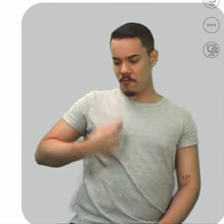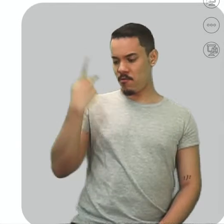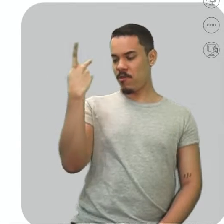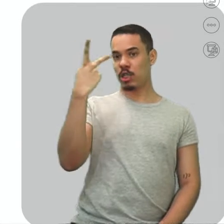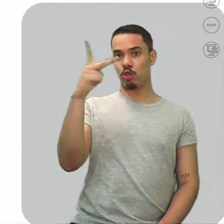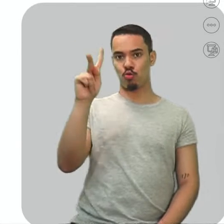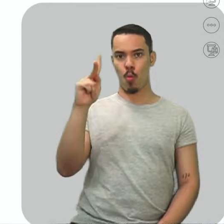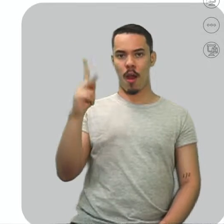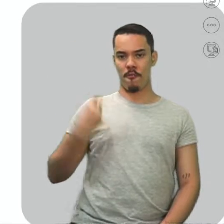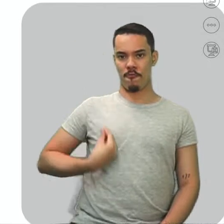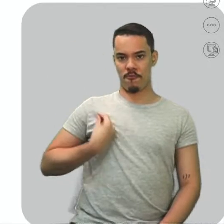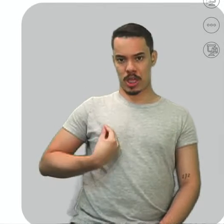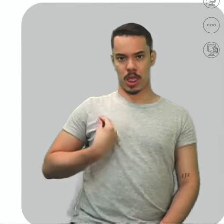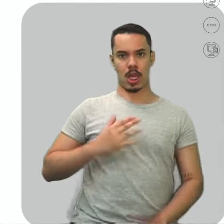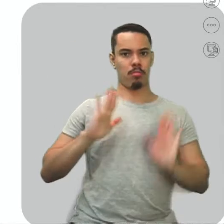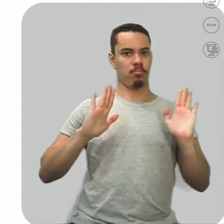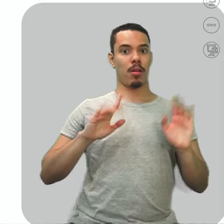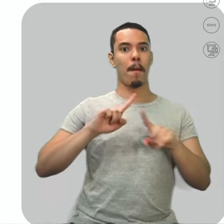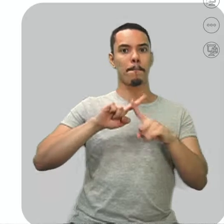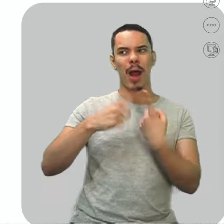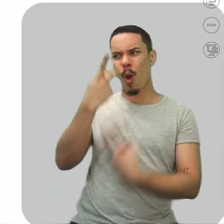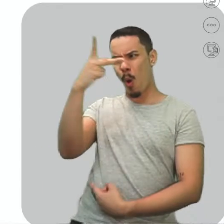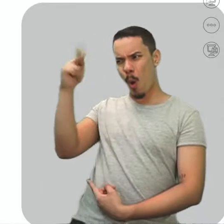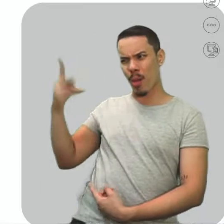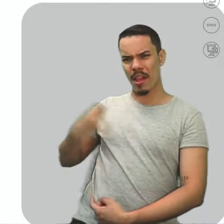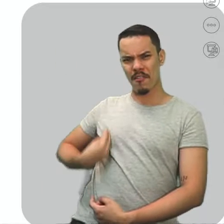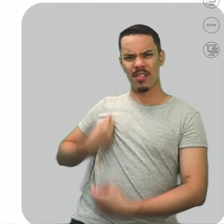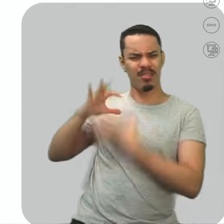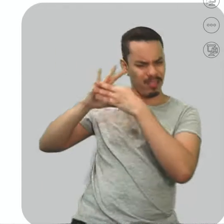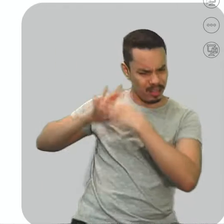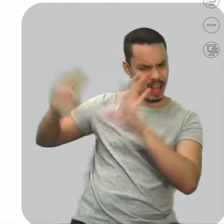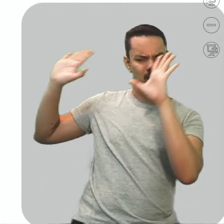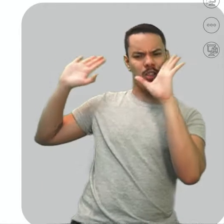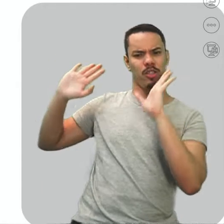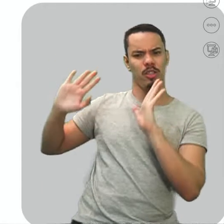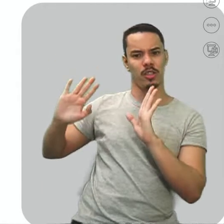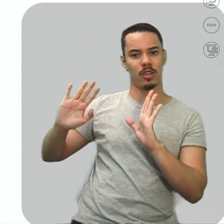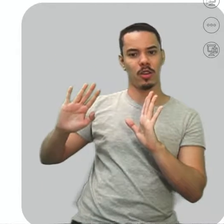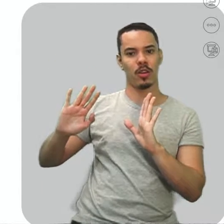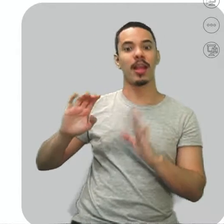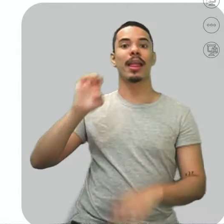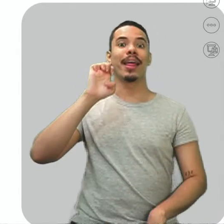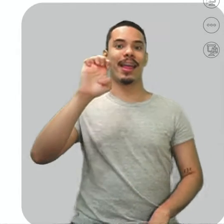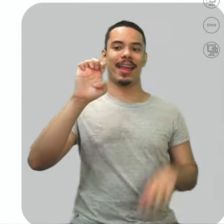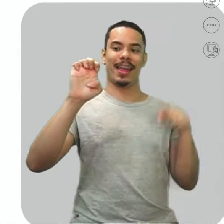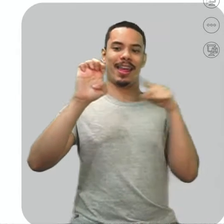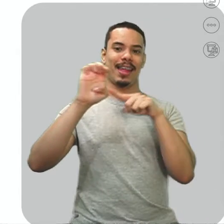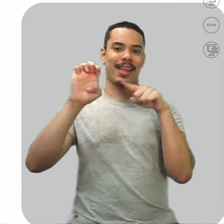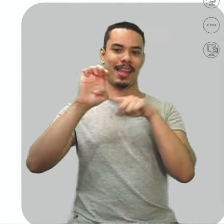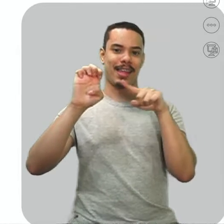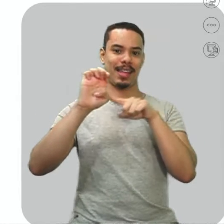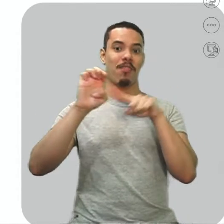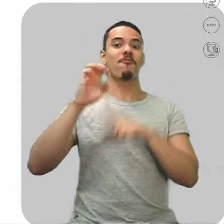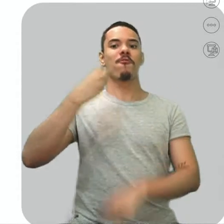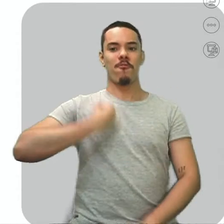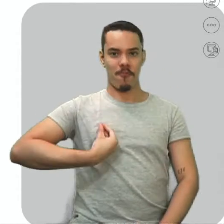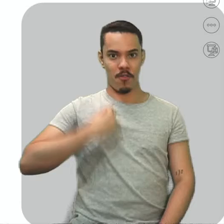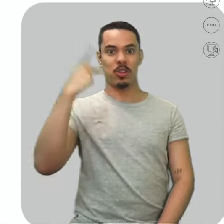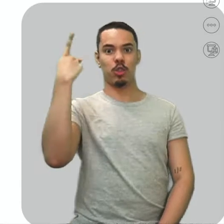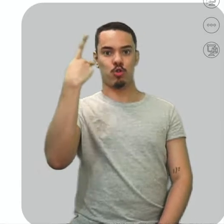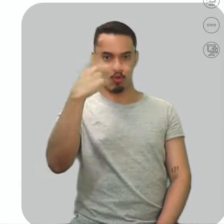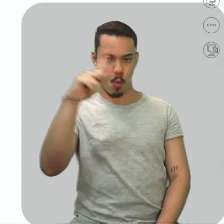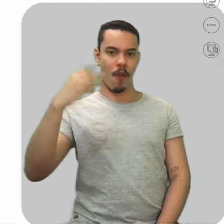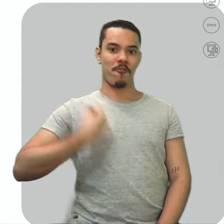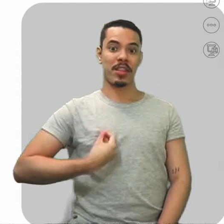deixa dos outros ó outra que também né Outra posição Então essa conjunção